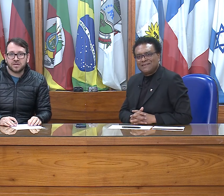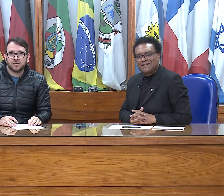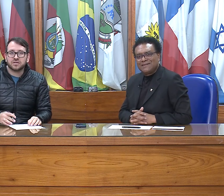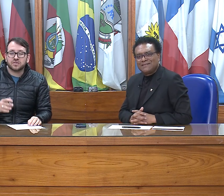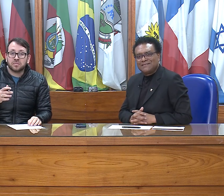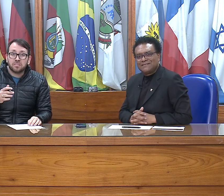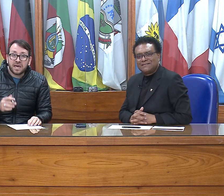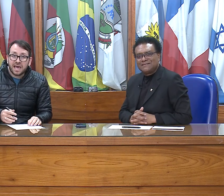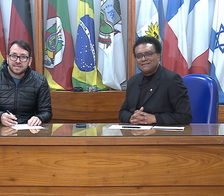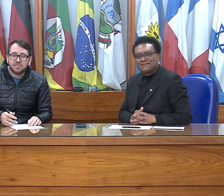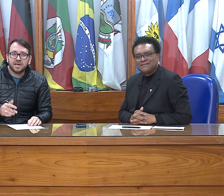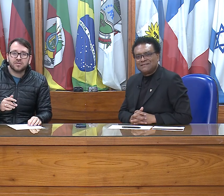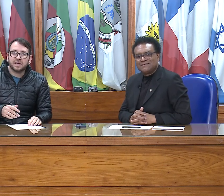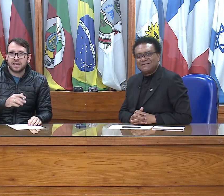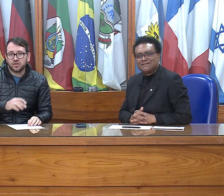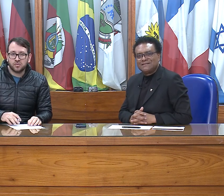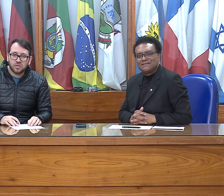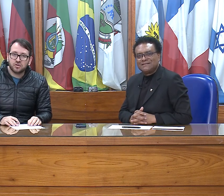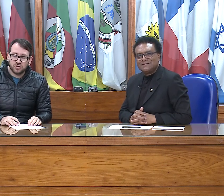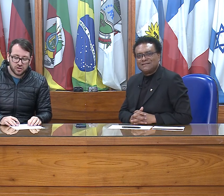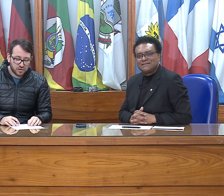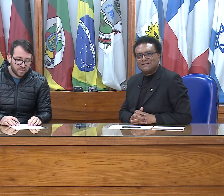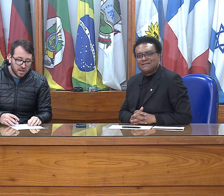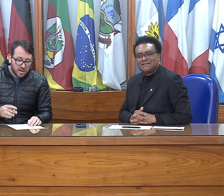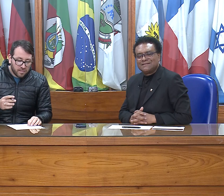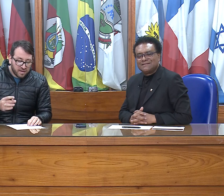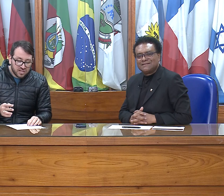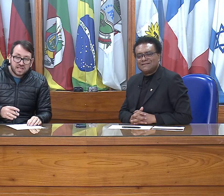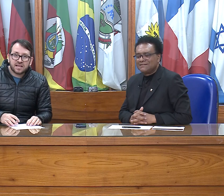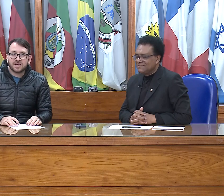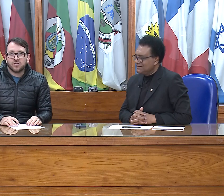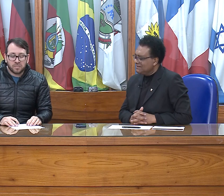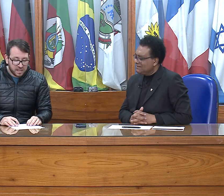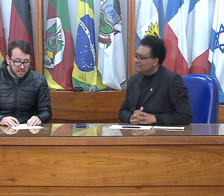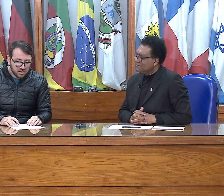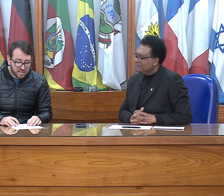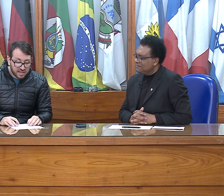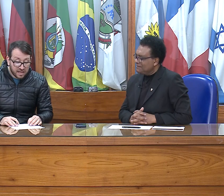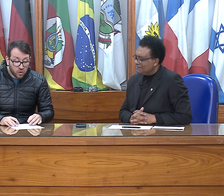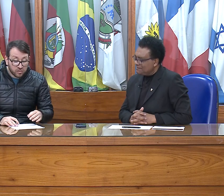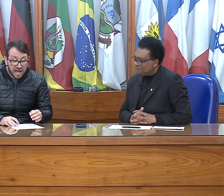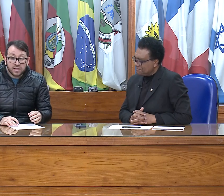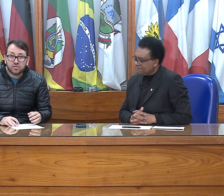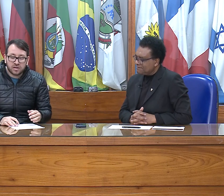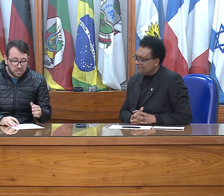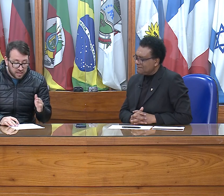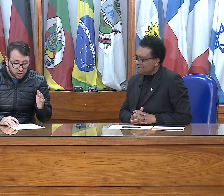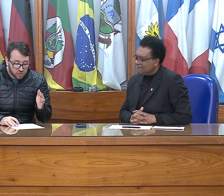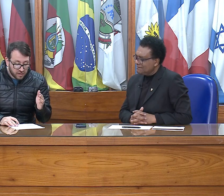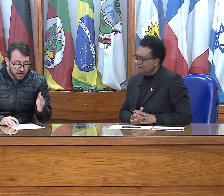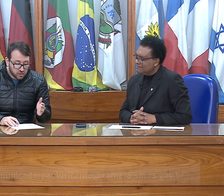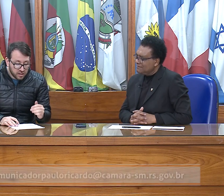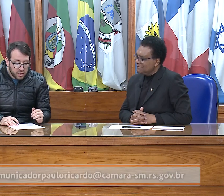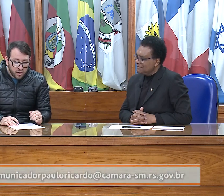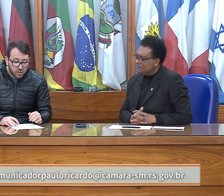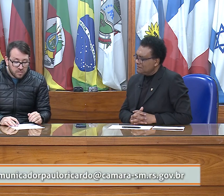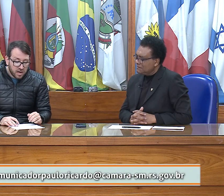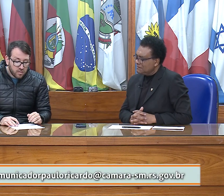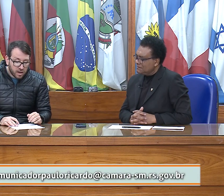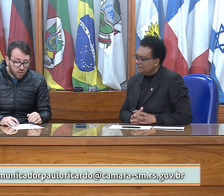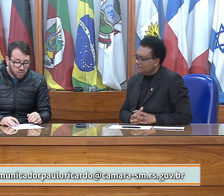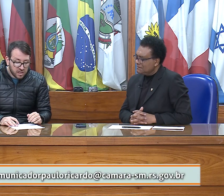Siqueira Pedroso do PSB no retrato público de hoje para você que está nos acompanhando e quiser entrar em contato com gabinete do vereador